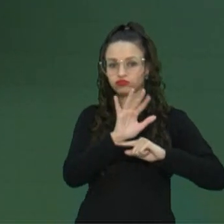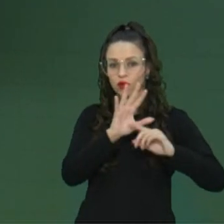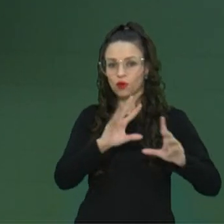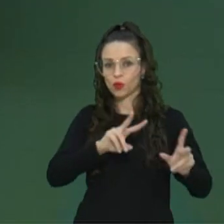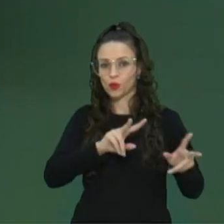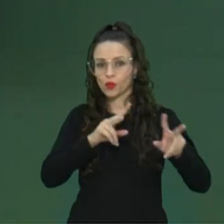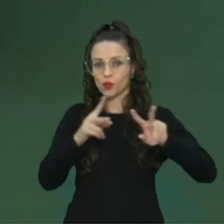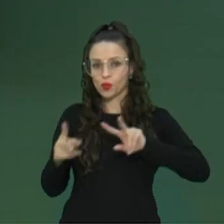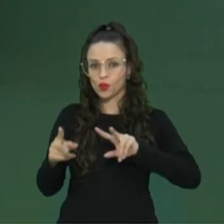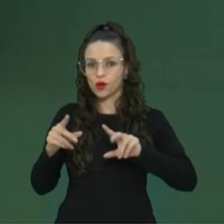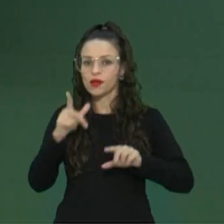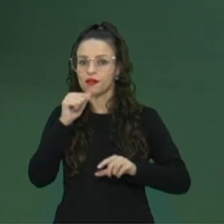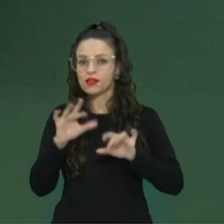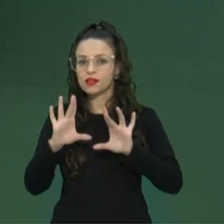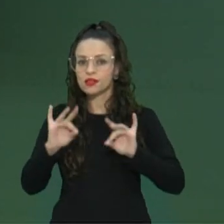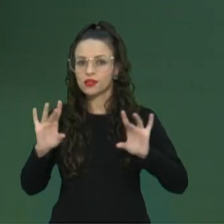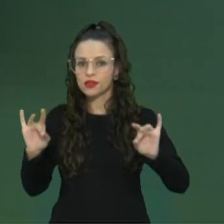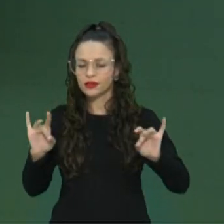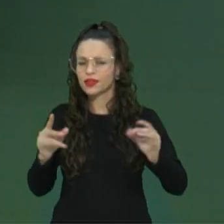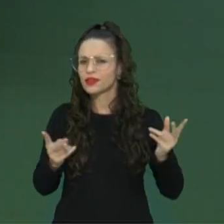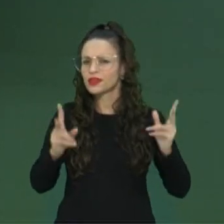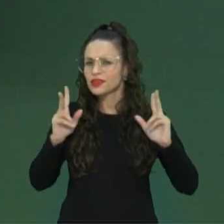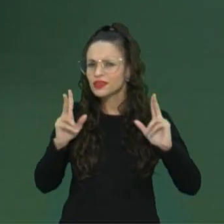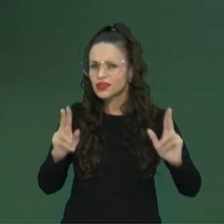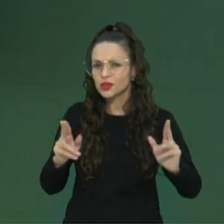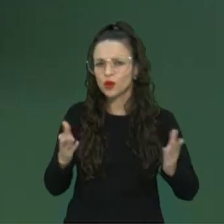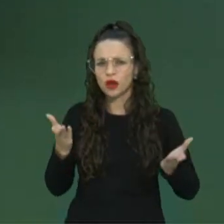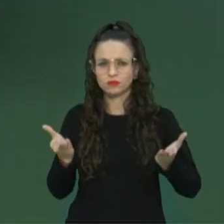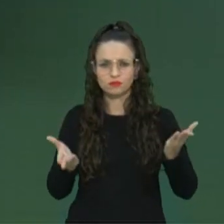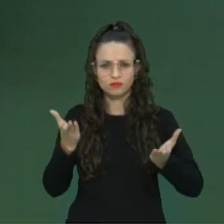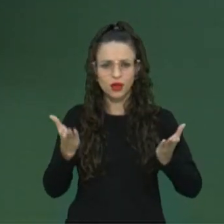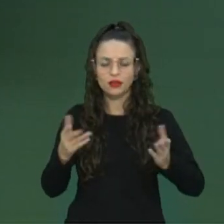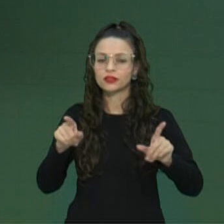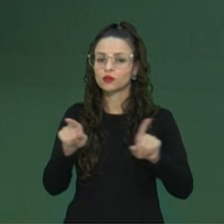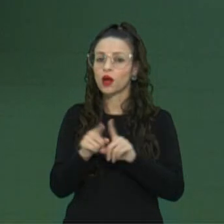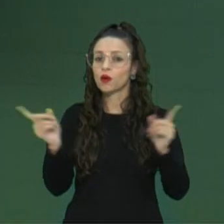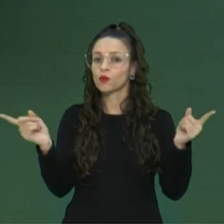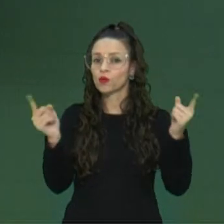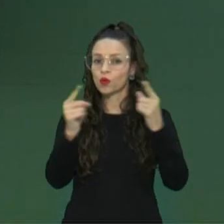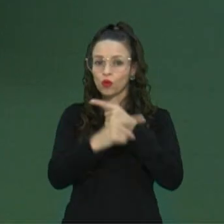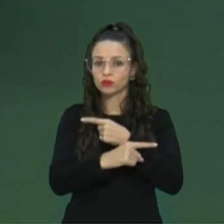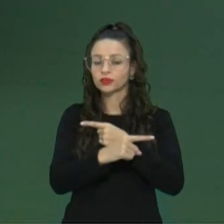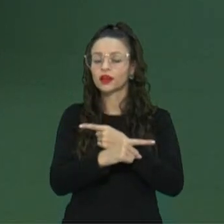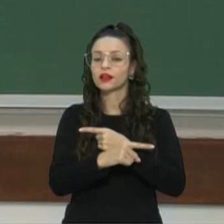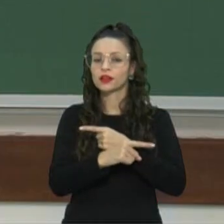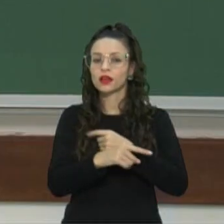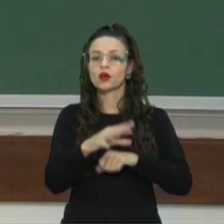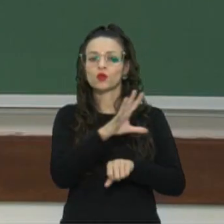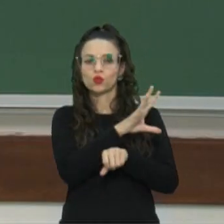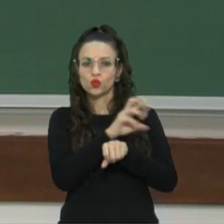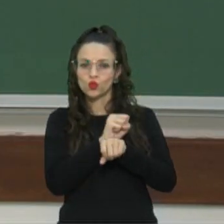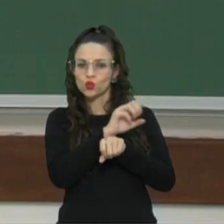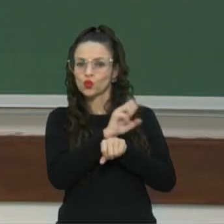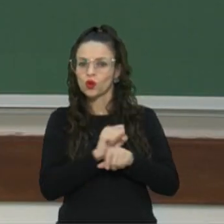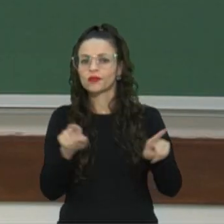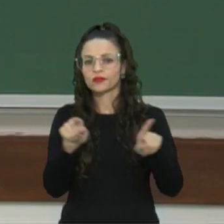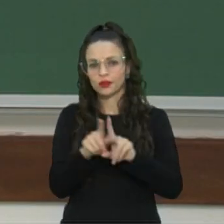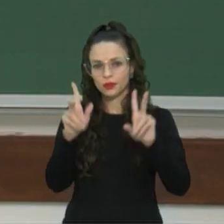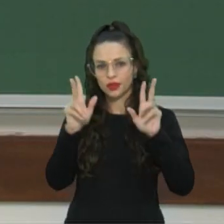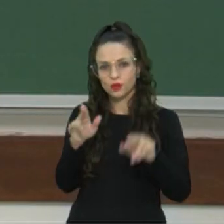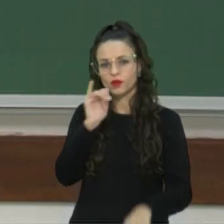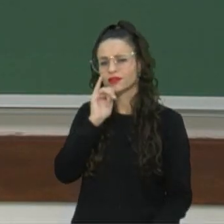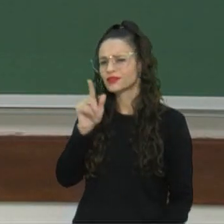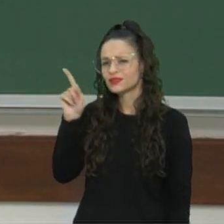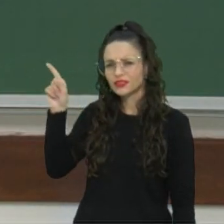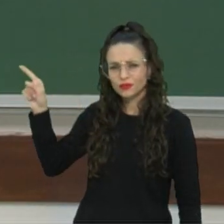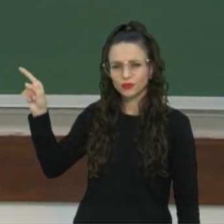energia. Se eu tenho a mesma massa de água envolvida aqui, o processo inverso vai absorver a mesma quantidade, que é o que está